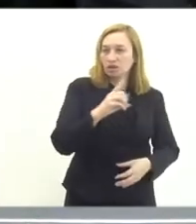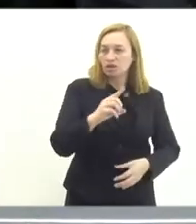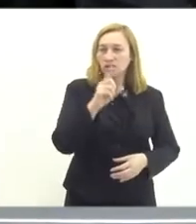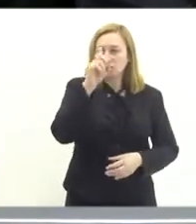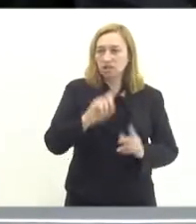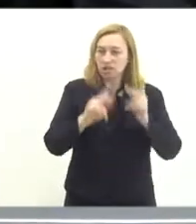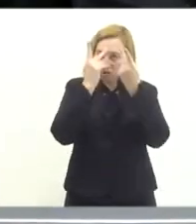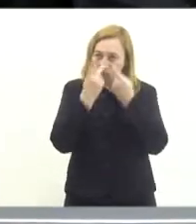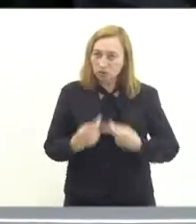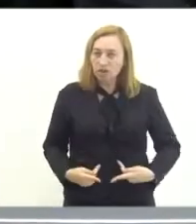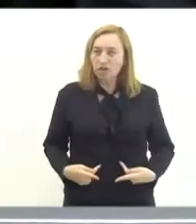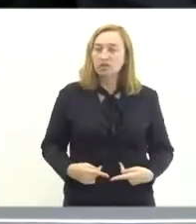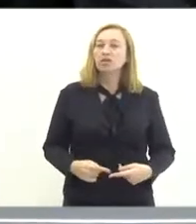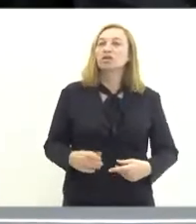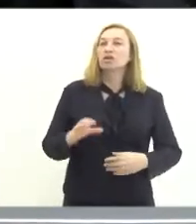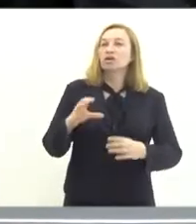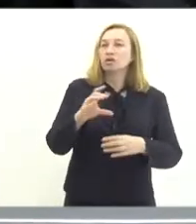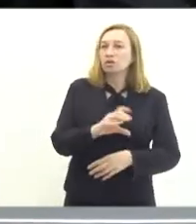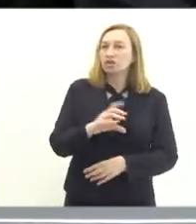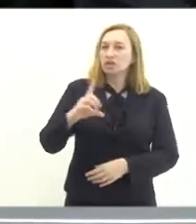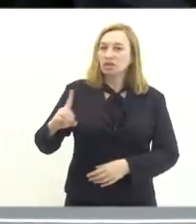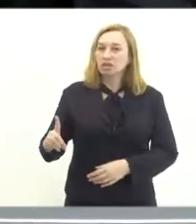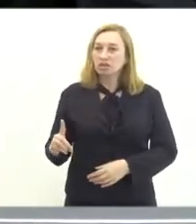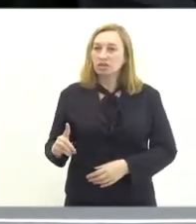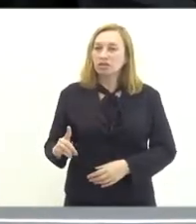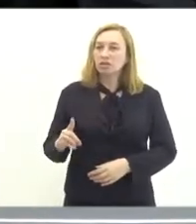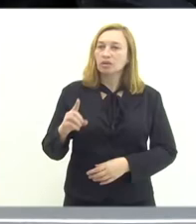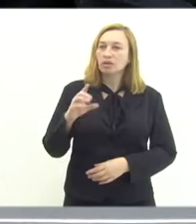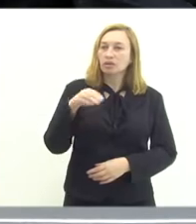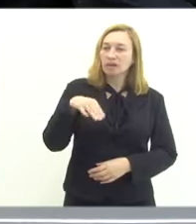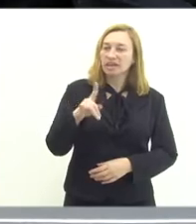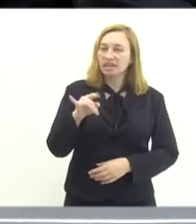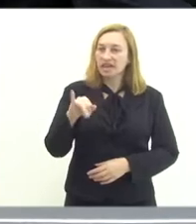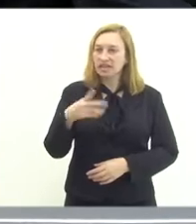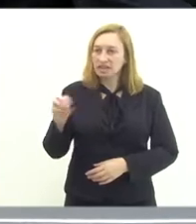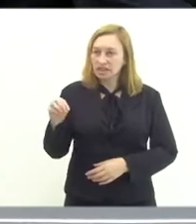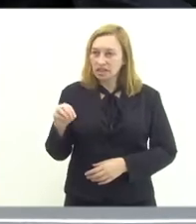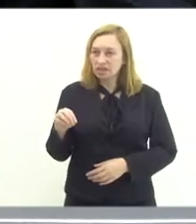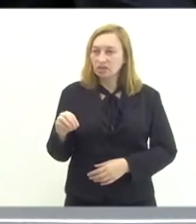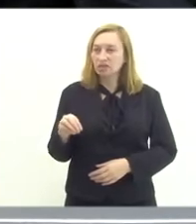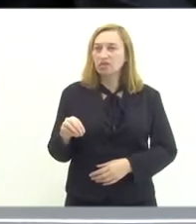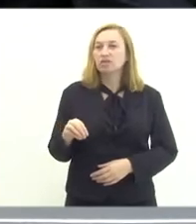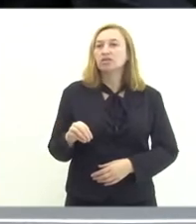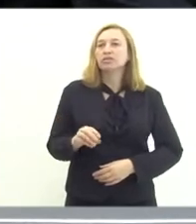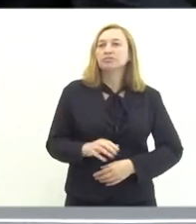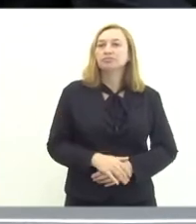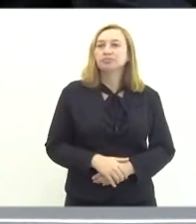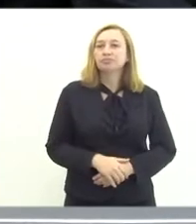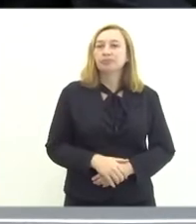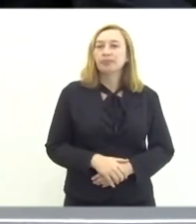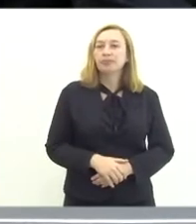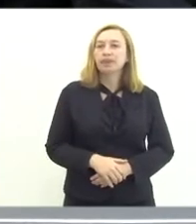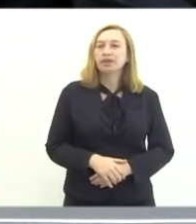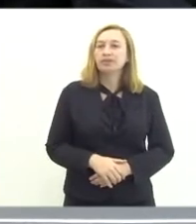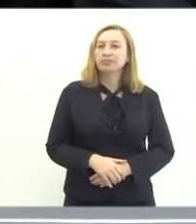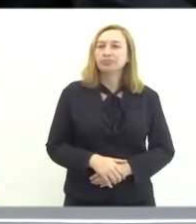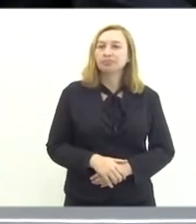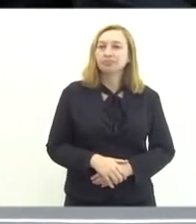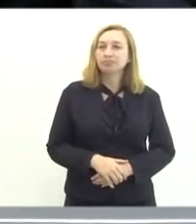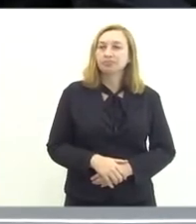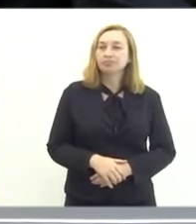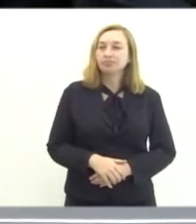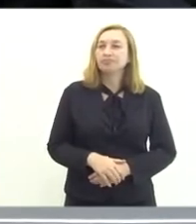humanos e de minorias coordenadoria de mediação métodos autocompositivos e sistema restaurativo